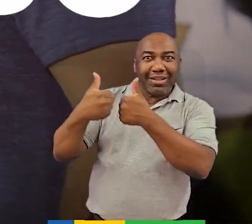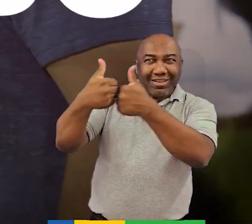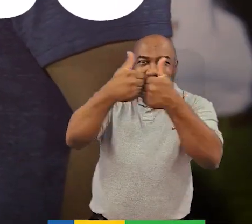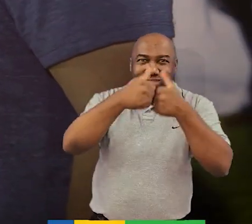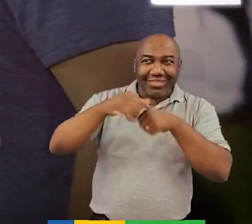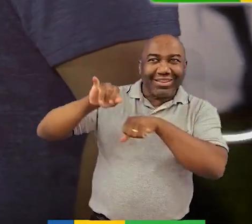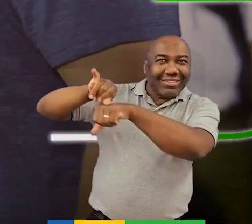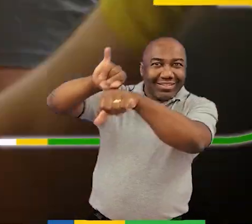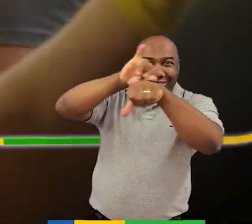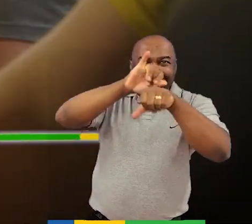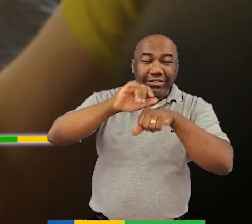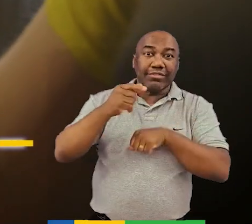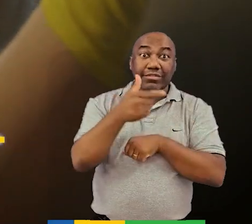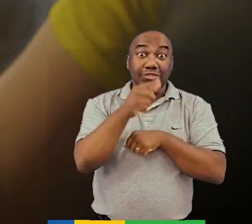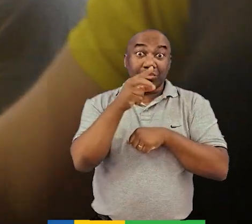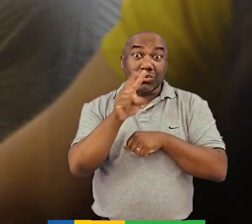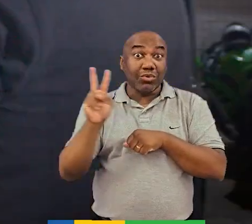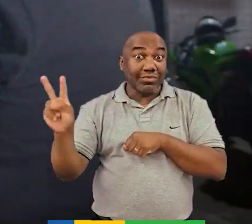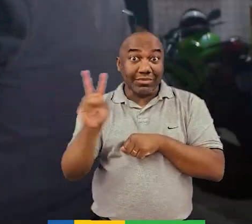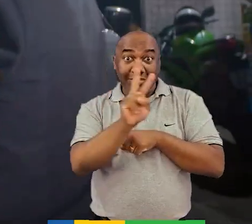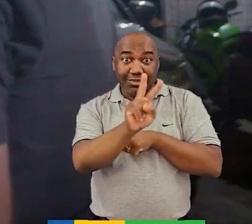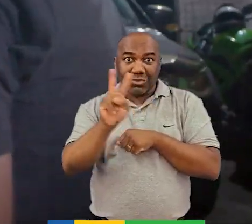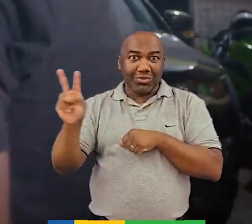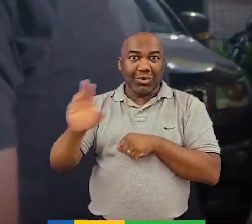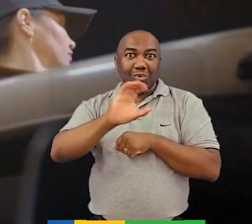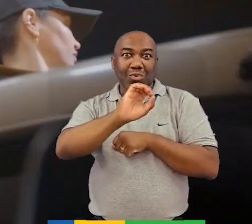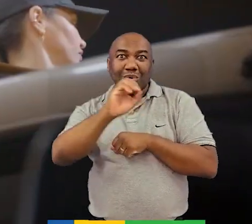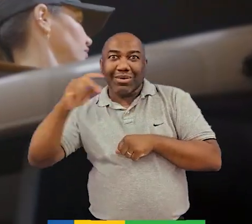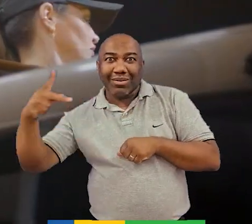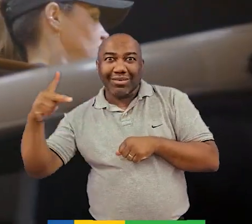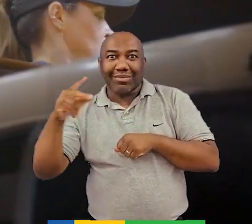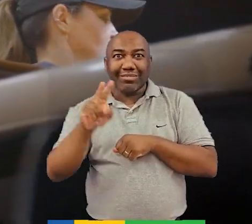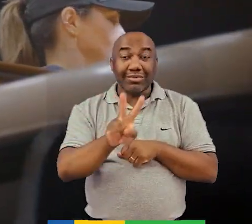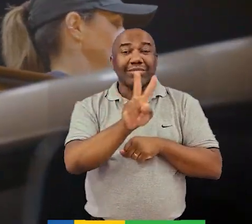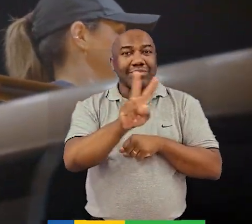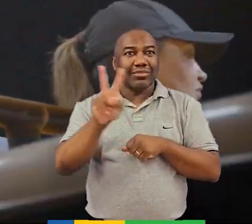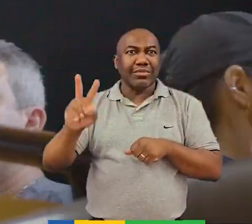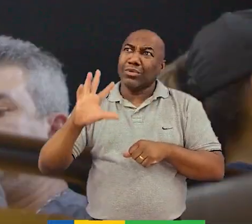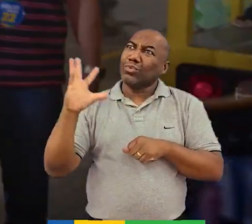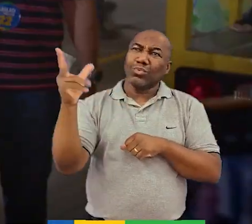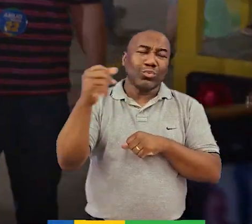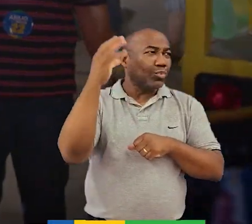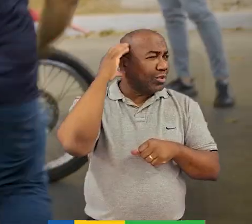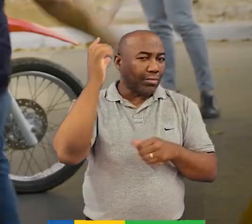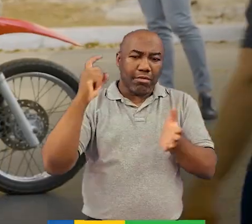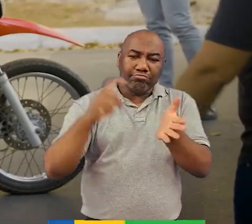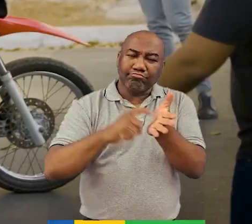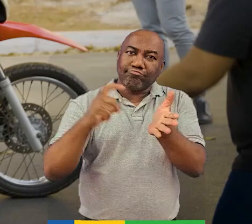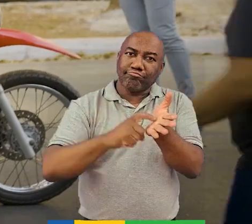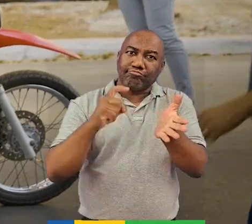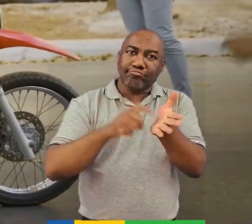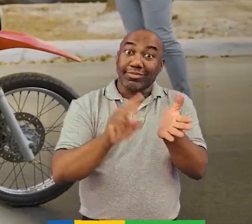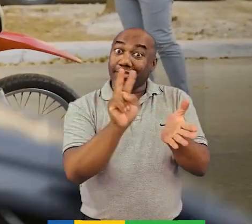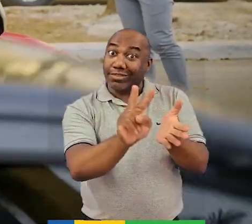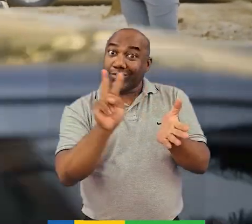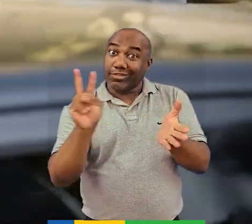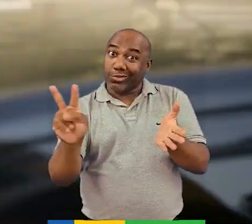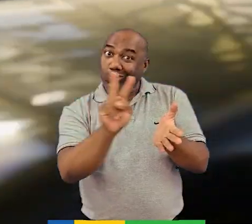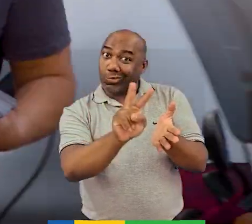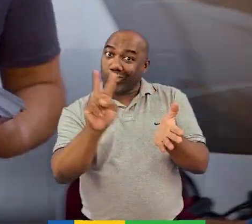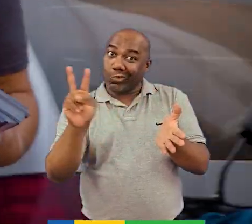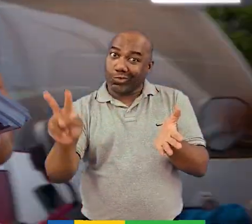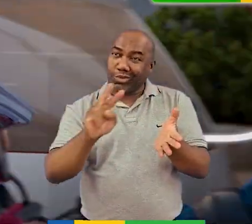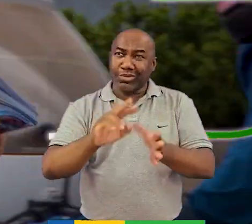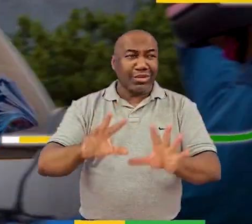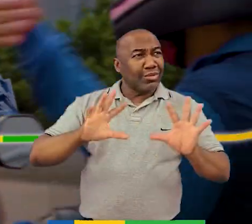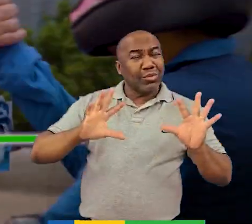Quilombo todo mundo é 22, em Copa Mil todo mundo é 22. Cuiabá inteira confirmou,